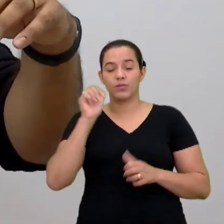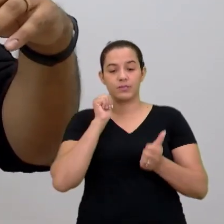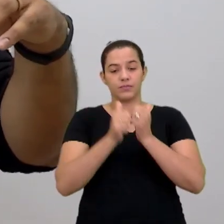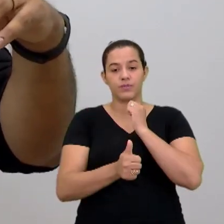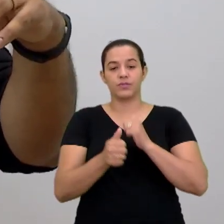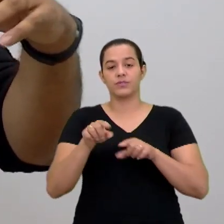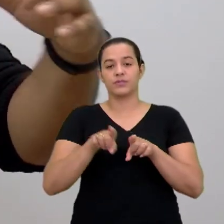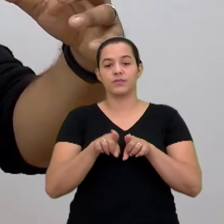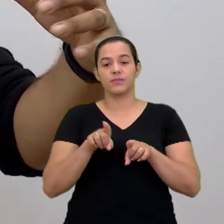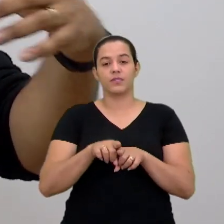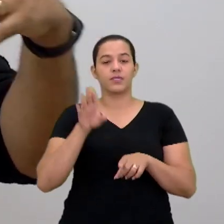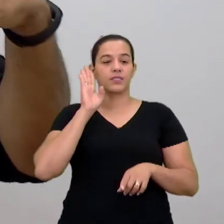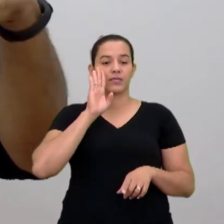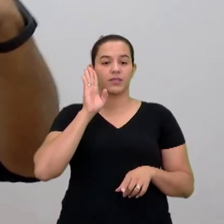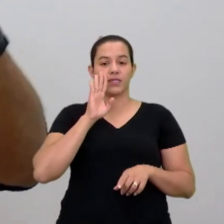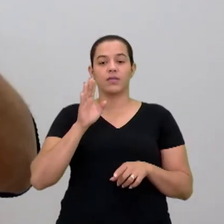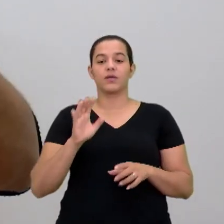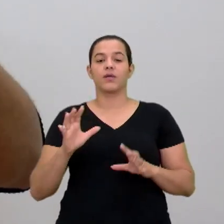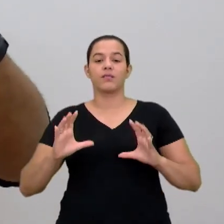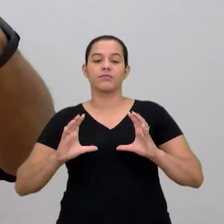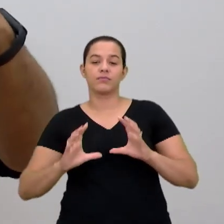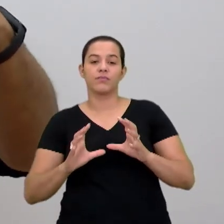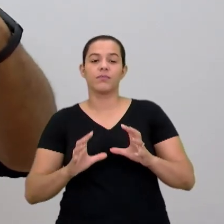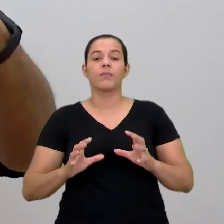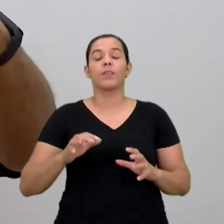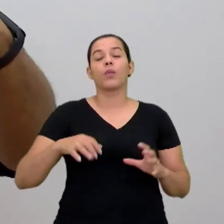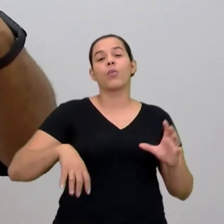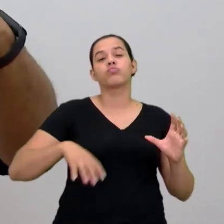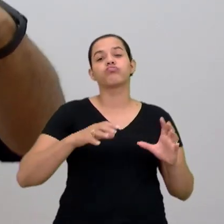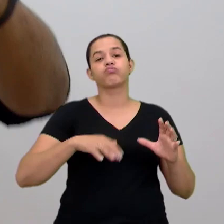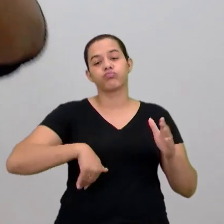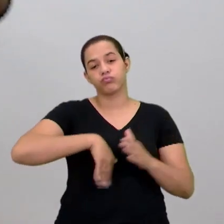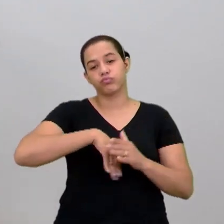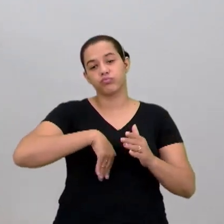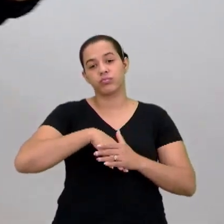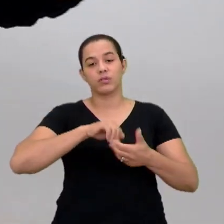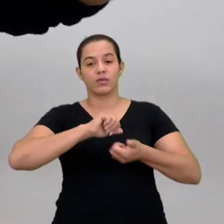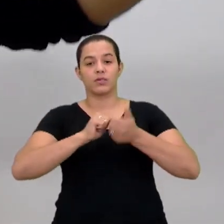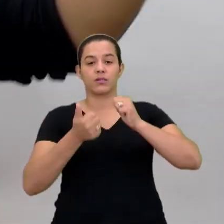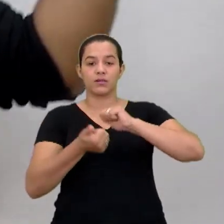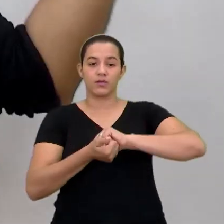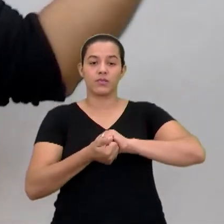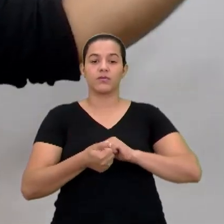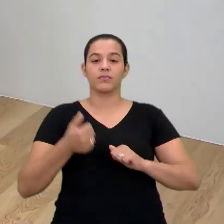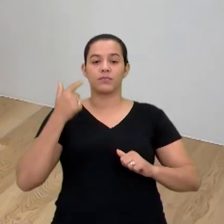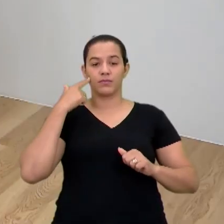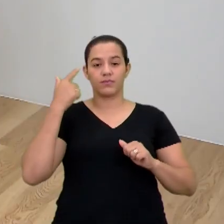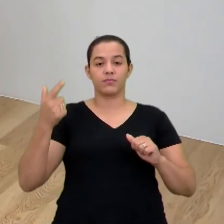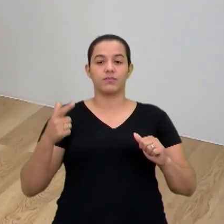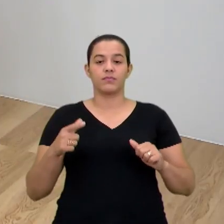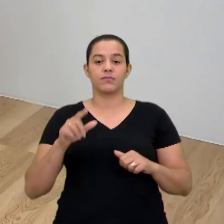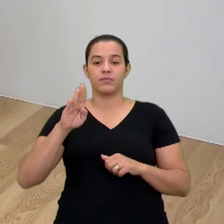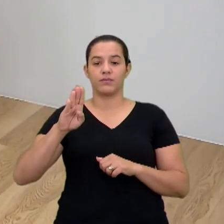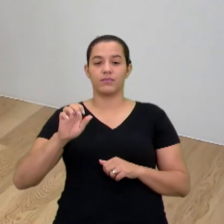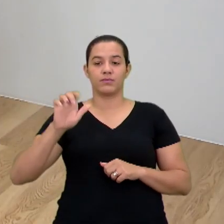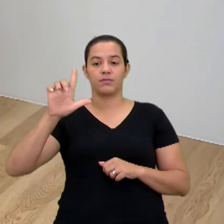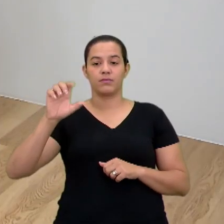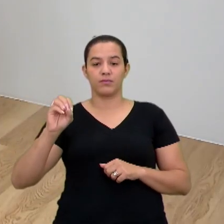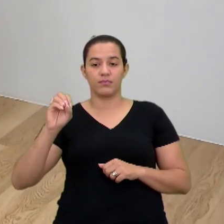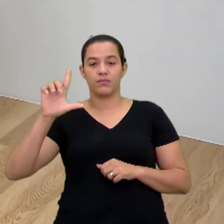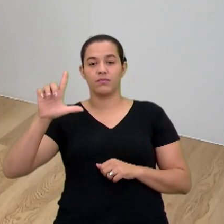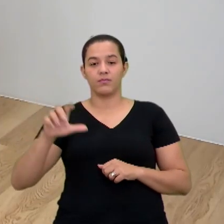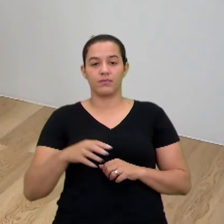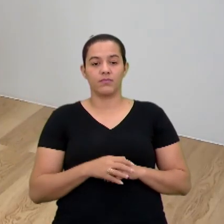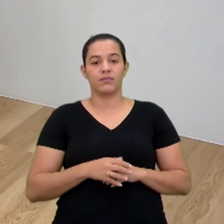fosse um futebol adaptado lá com a mão, que fica um gol bem enorme, assim. É o gol. E aí a pessoa